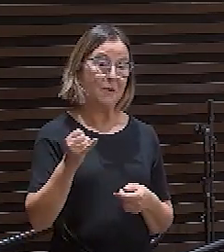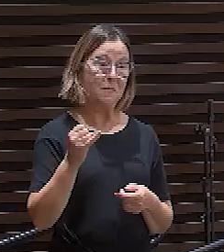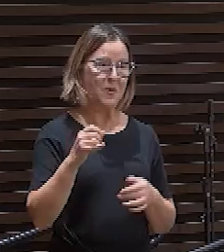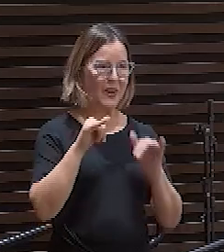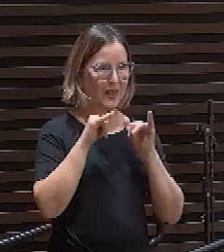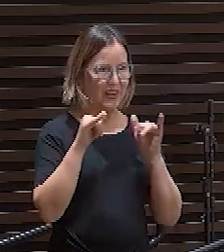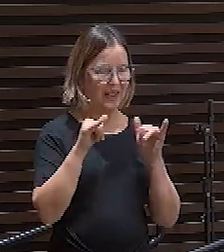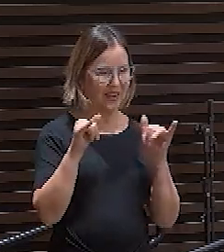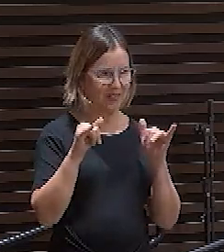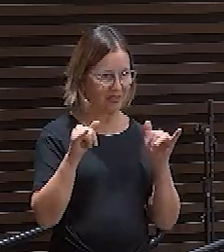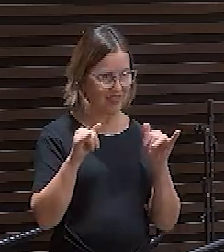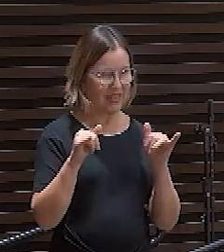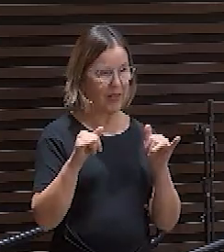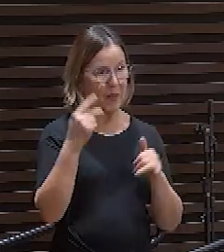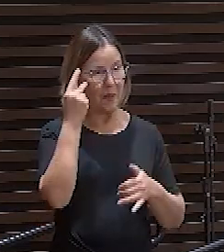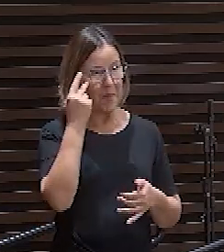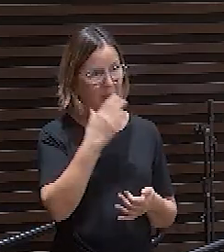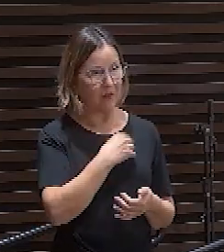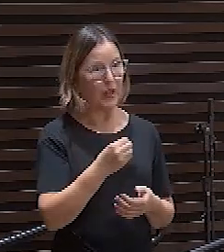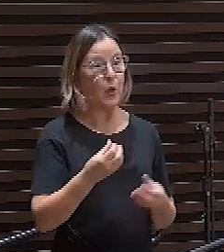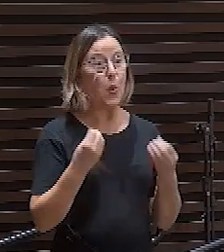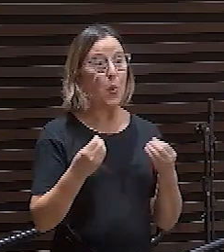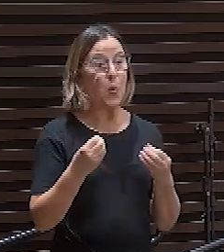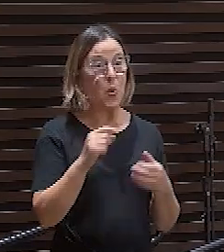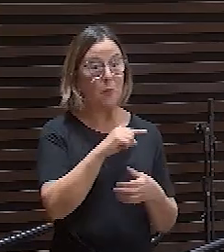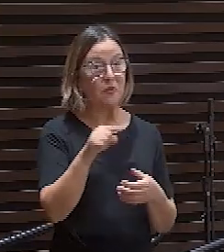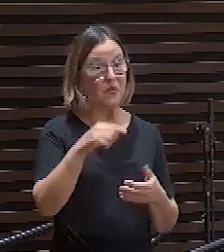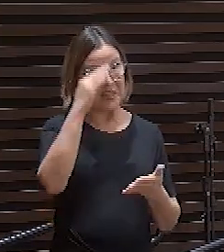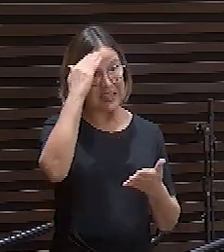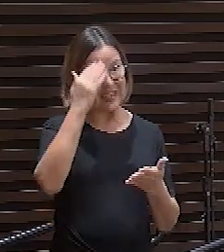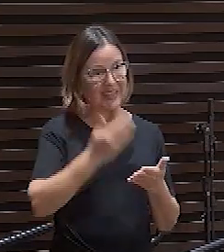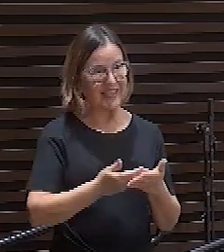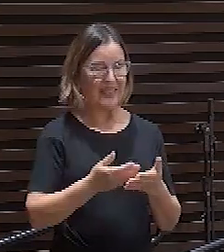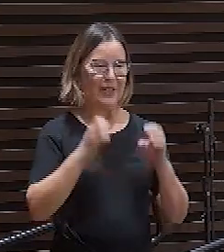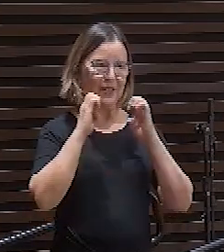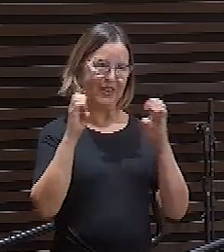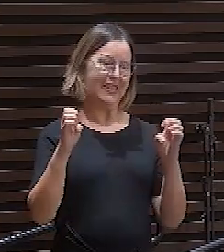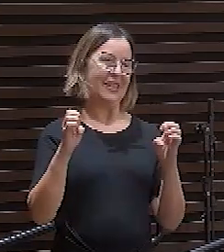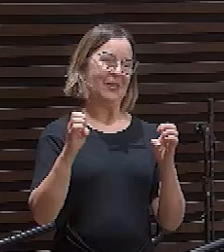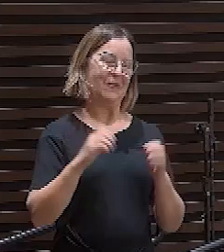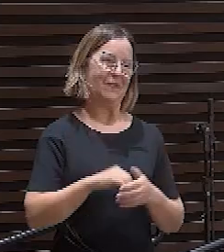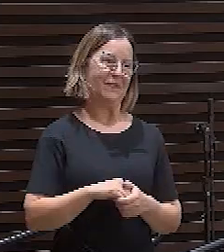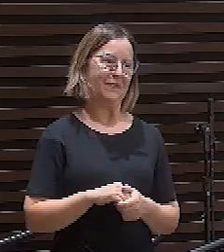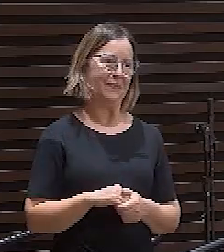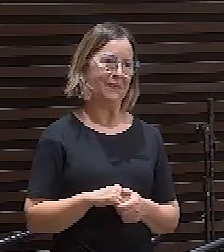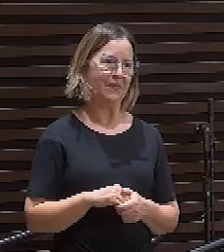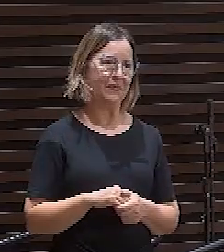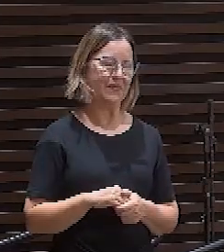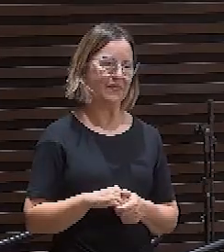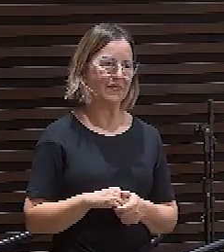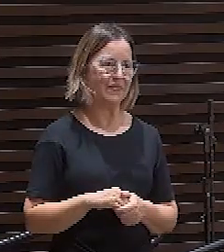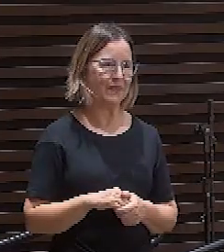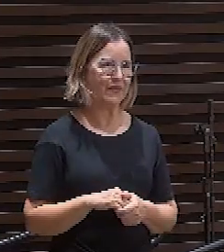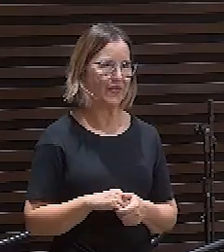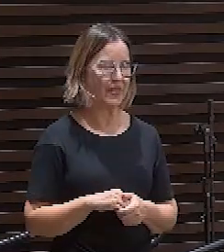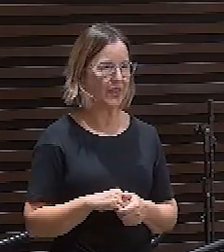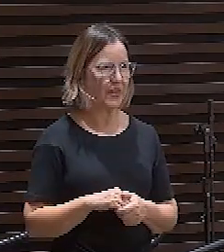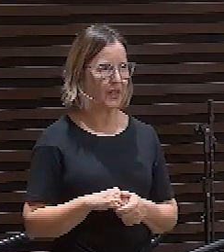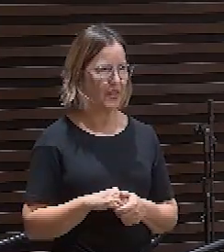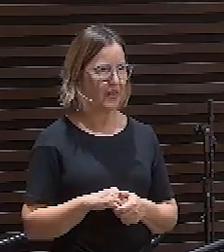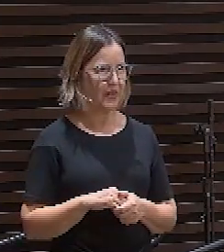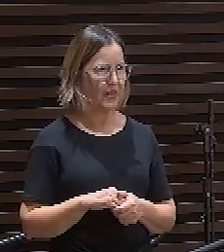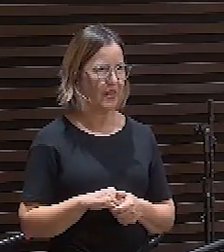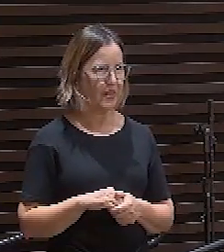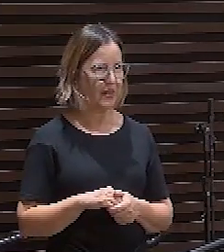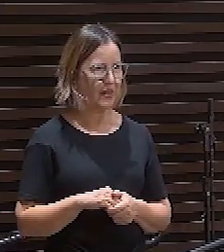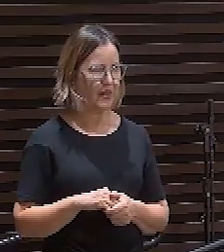teve a experiência de saber que o Evangelho entrou numa geração, quarta, quinta geração lá atrás, que a pessoa que está